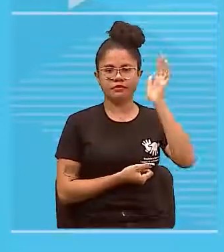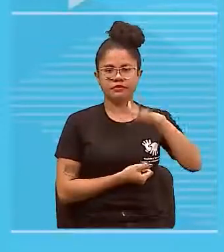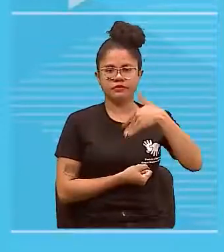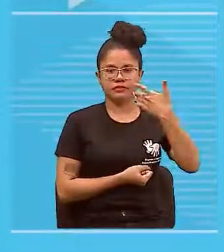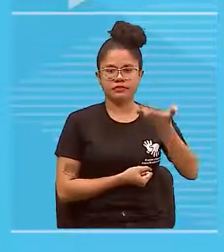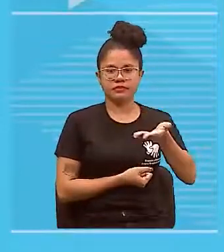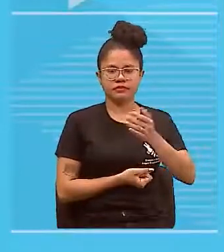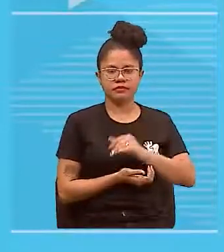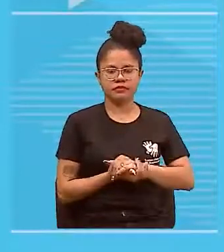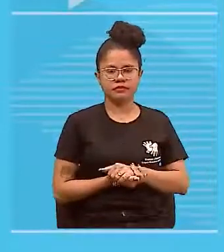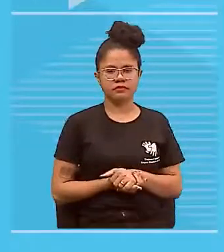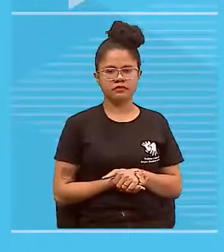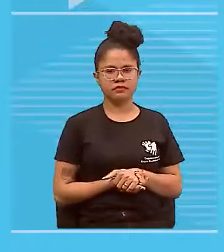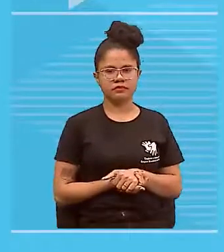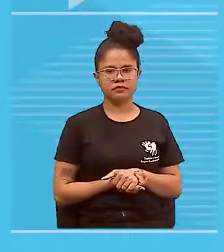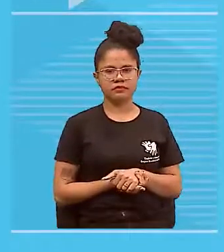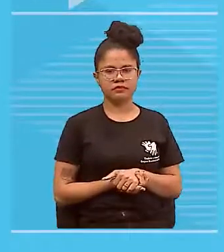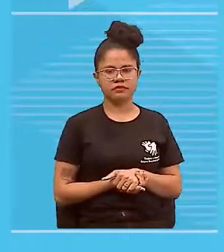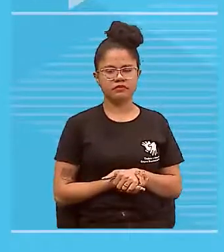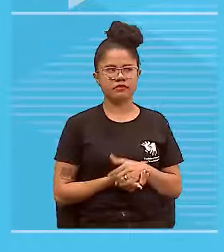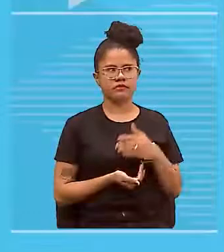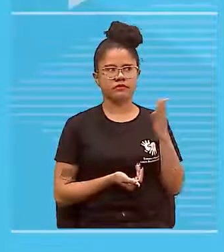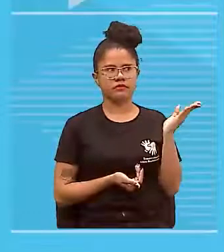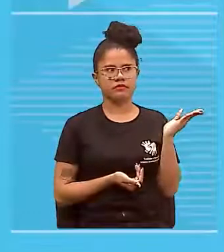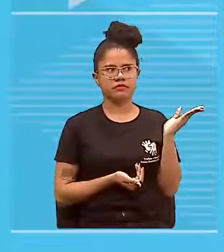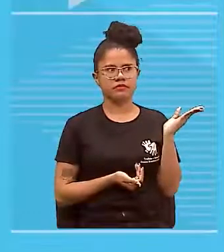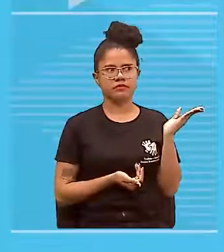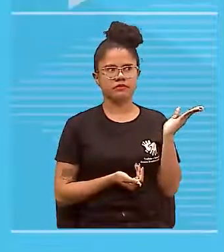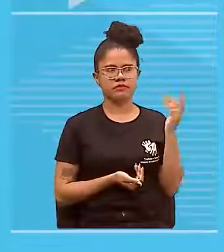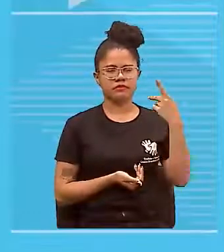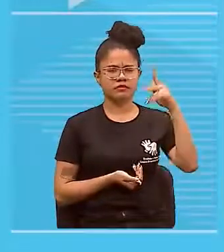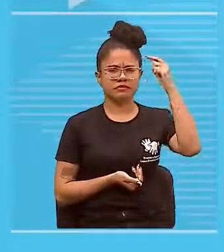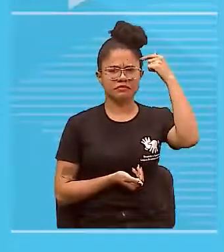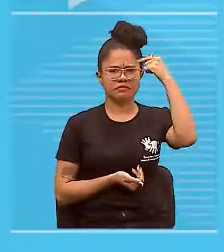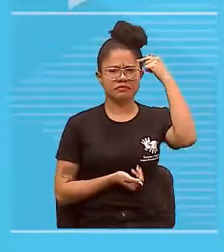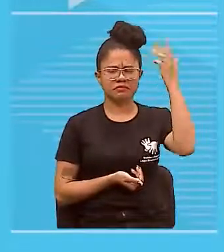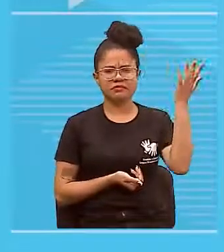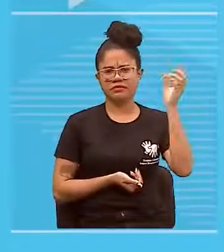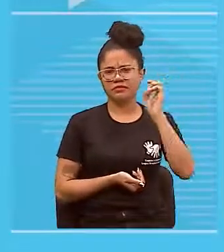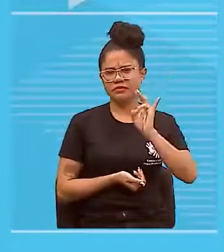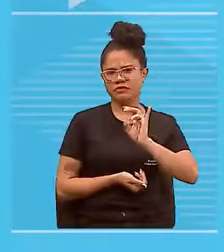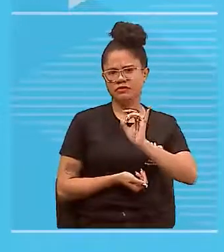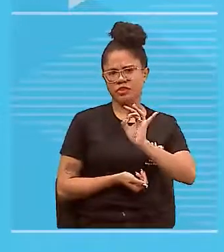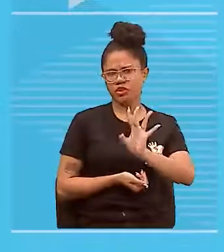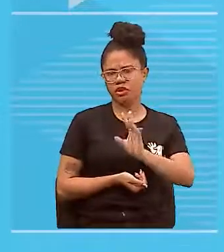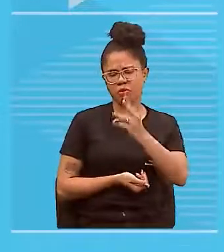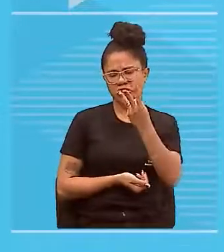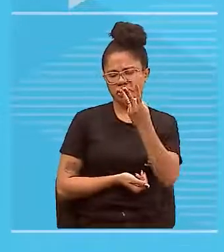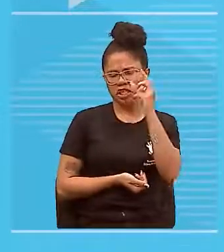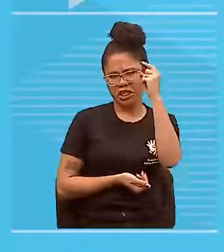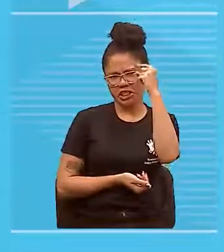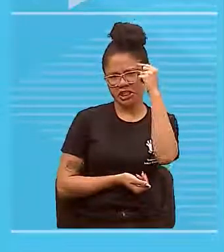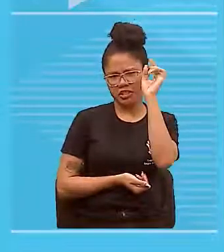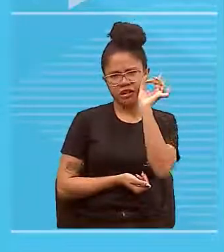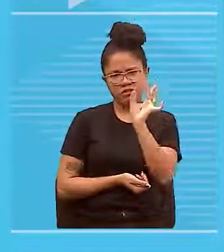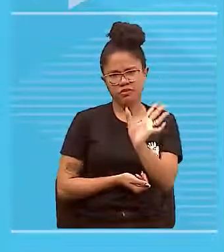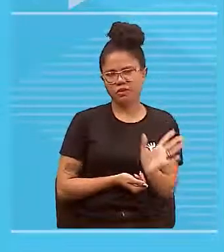que ir na sua cabeça aí na sua cachola umas três ideias mequetrefes